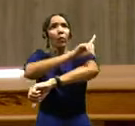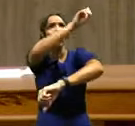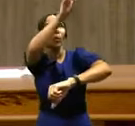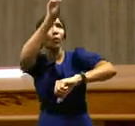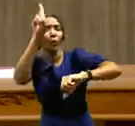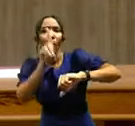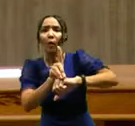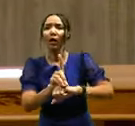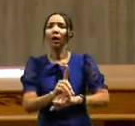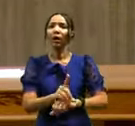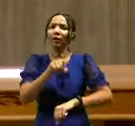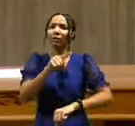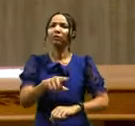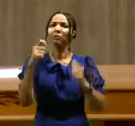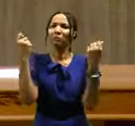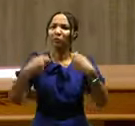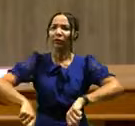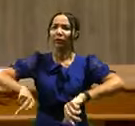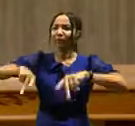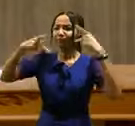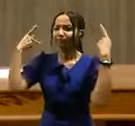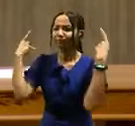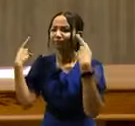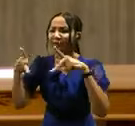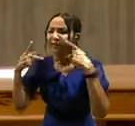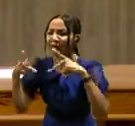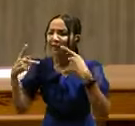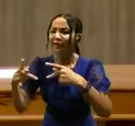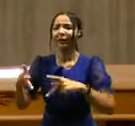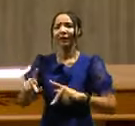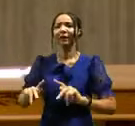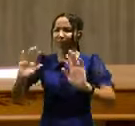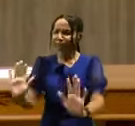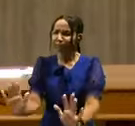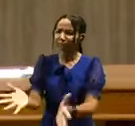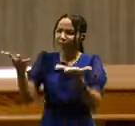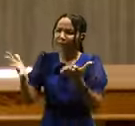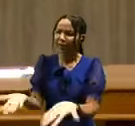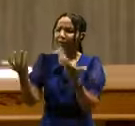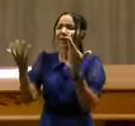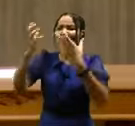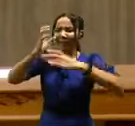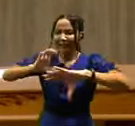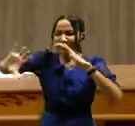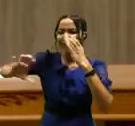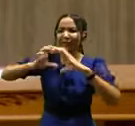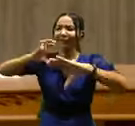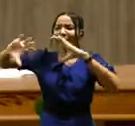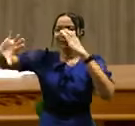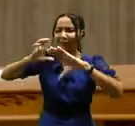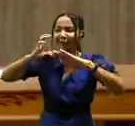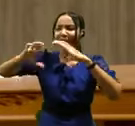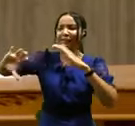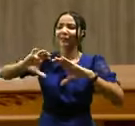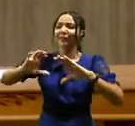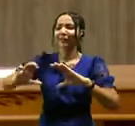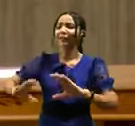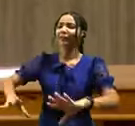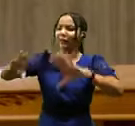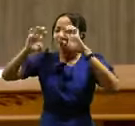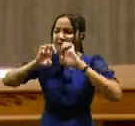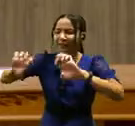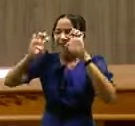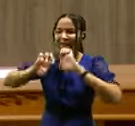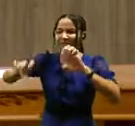você pode pregar ele não sente nada Você pode cantar e ele não sente nada tem